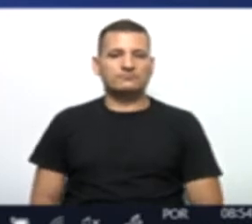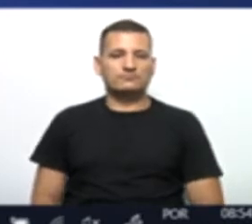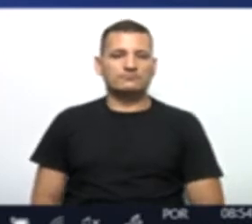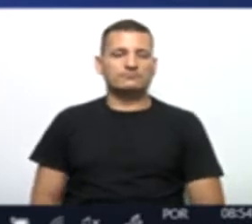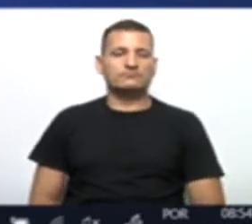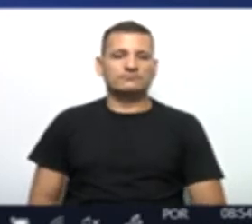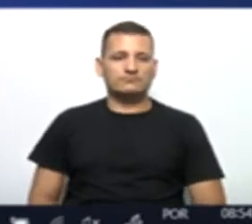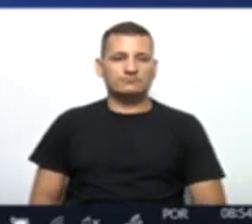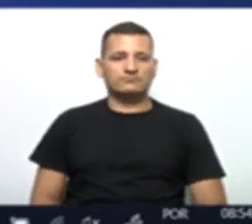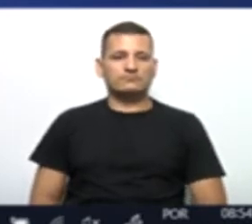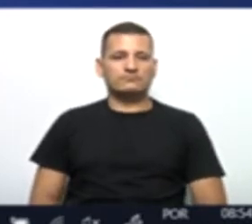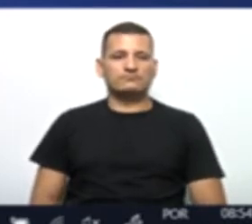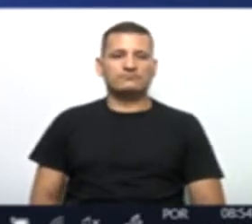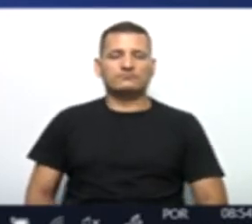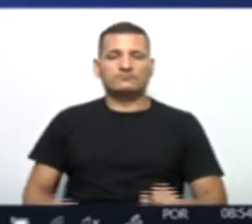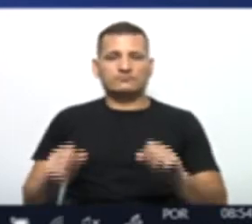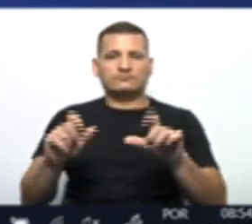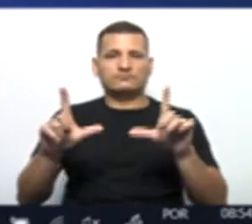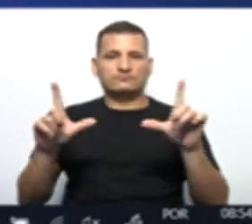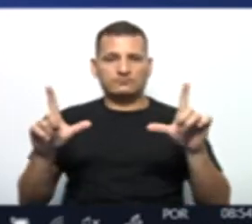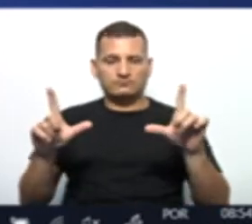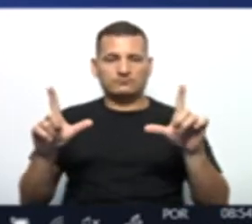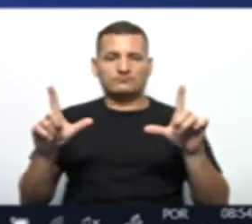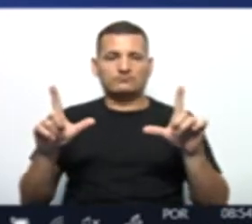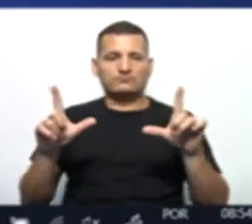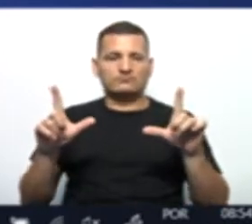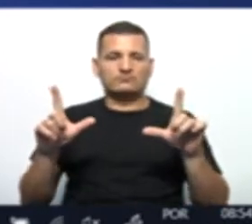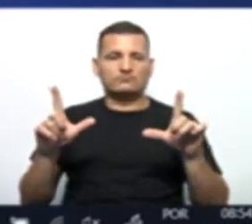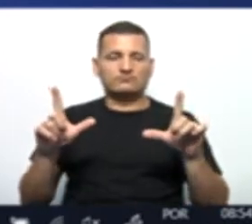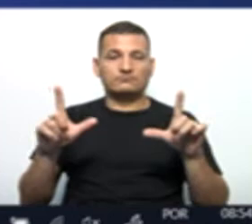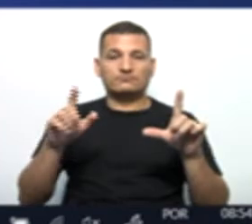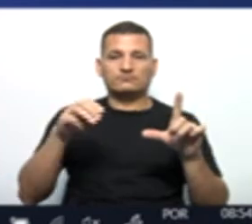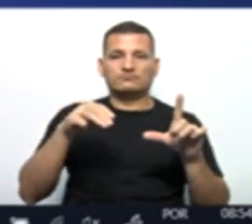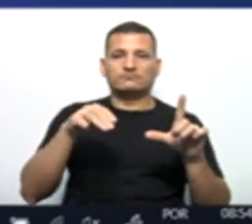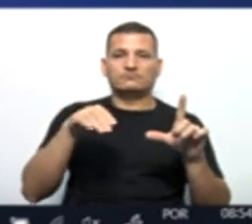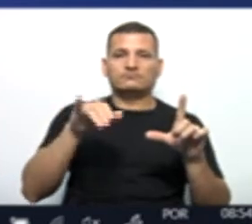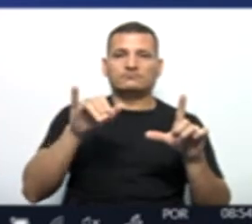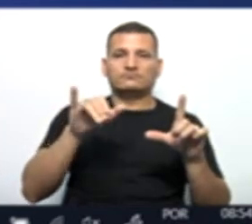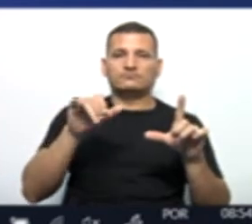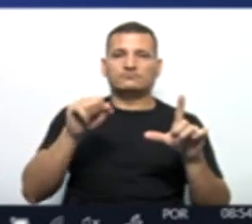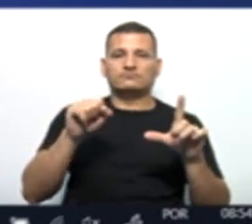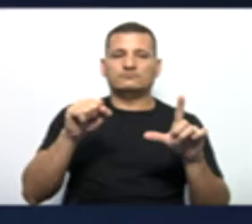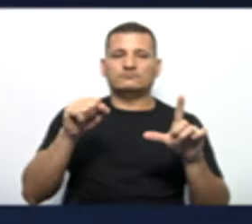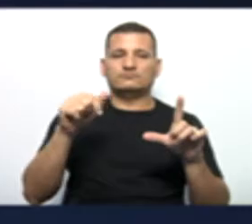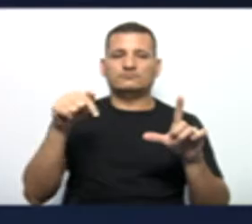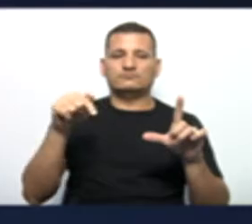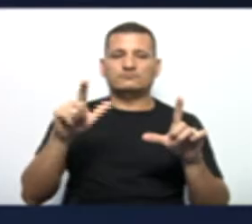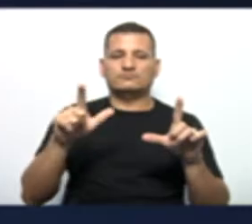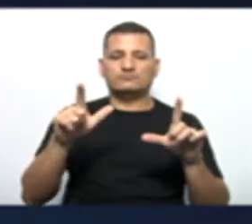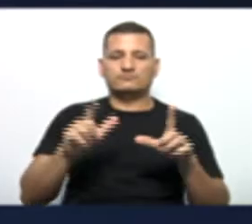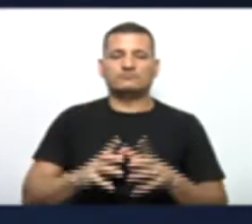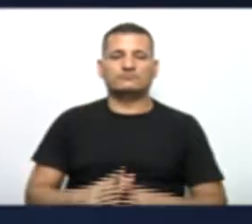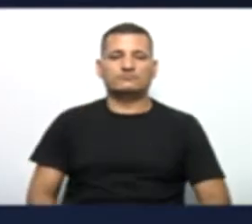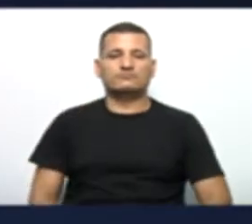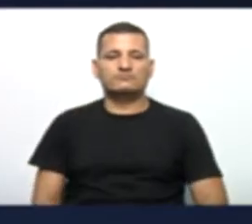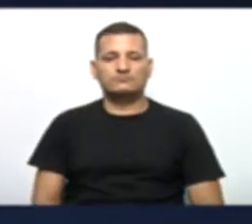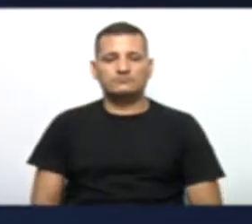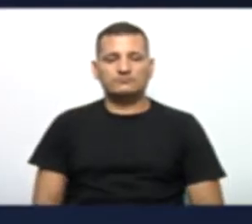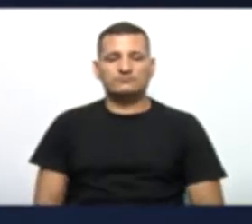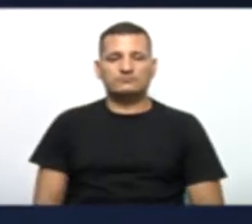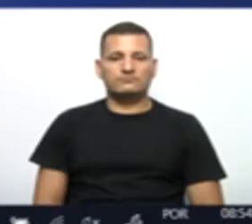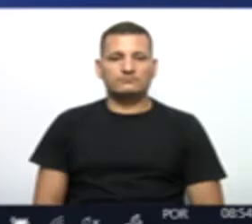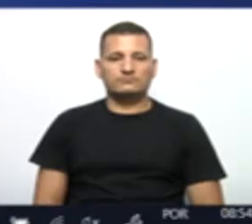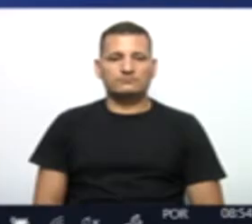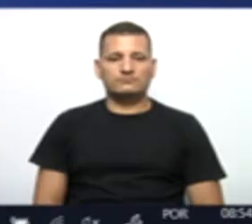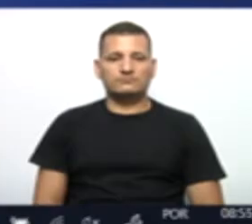cliques nele aqui e ele vai abrir. O AMP Server ele vai abrir o MySQL e vai